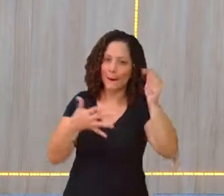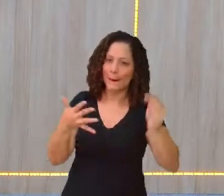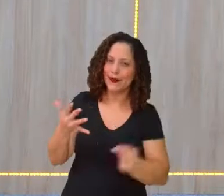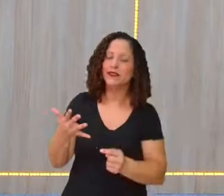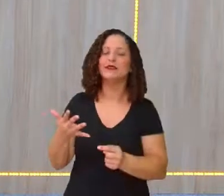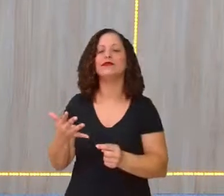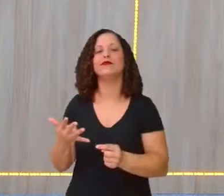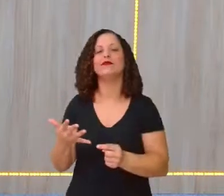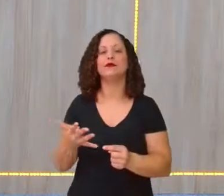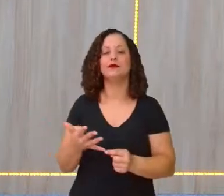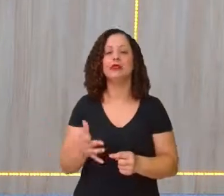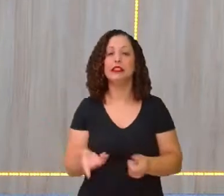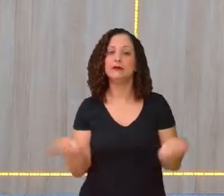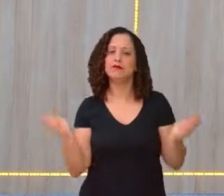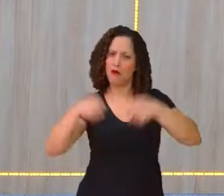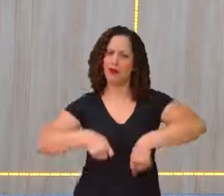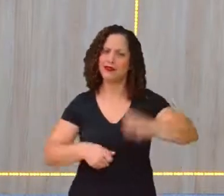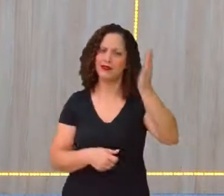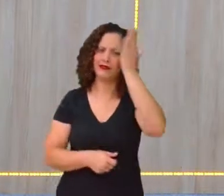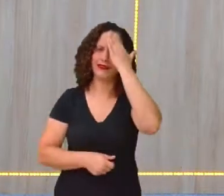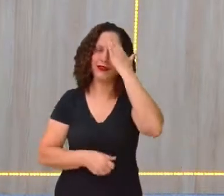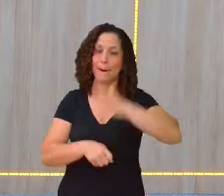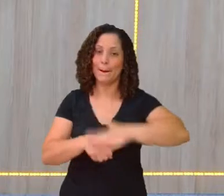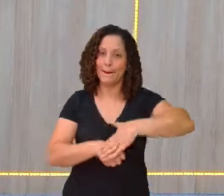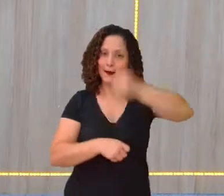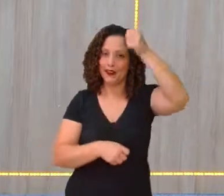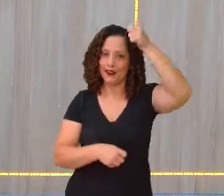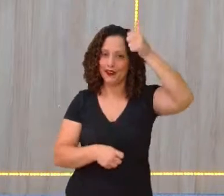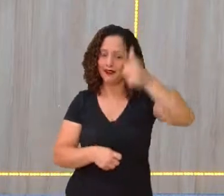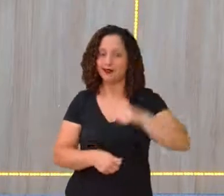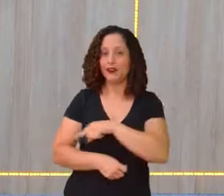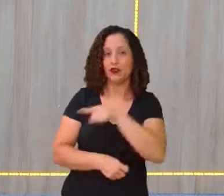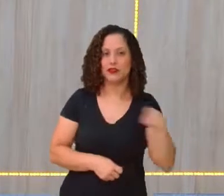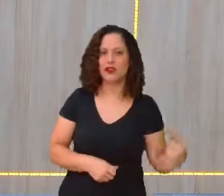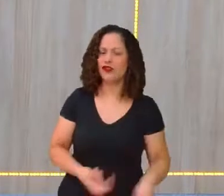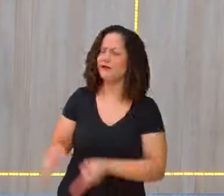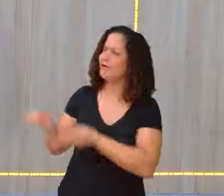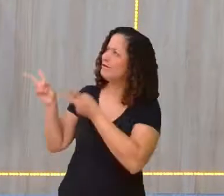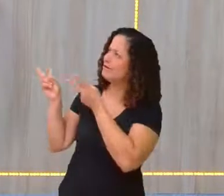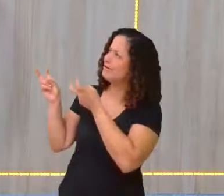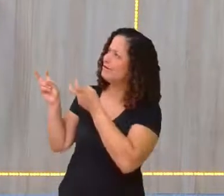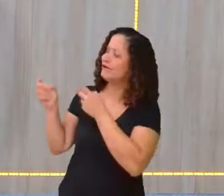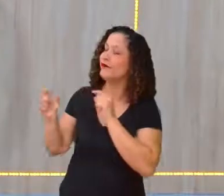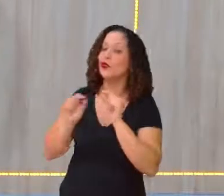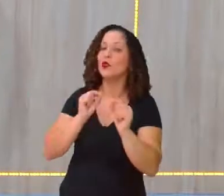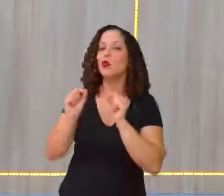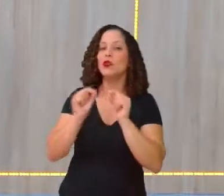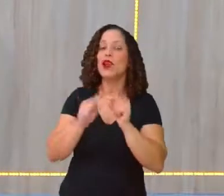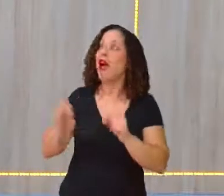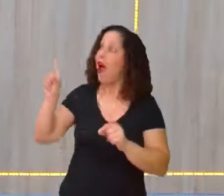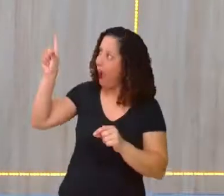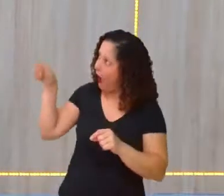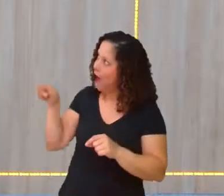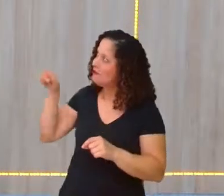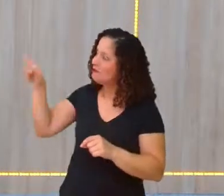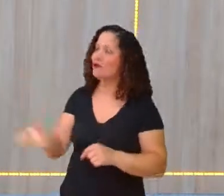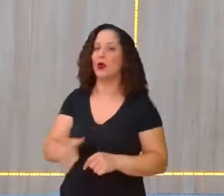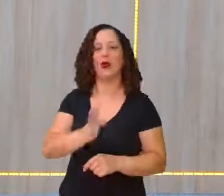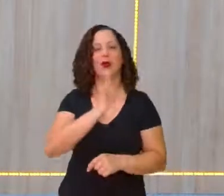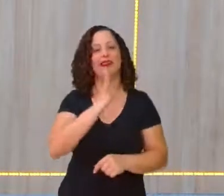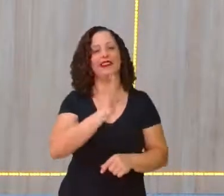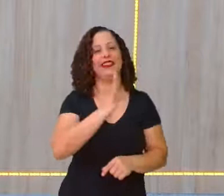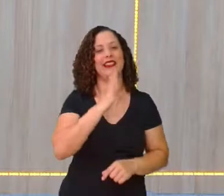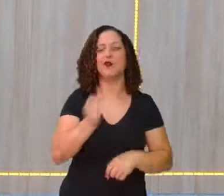para que a gente possa entender um pouquinho e que vocês possam também identificar, né? De repente, essa modalidade aqui eu